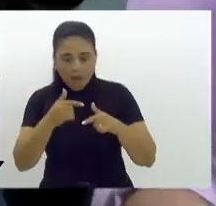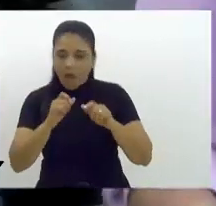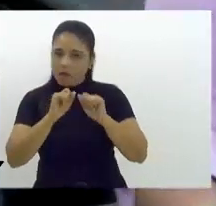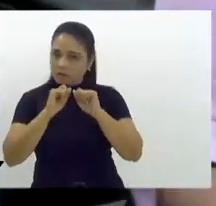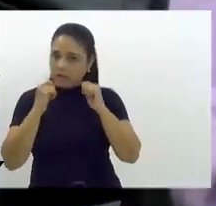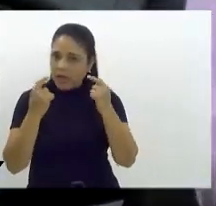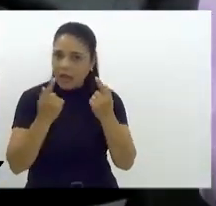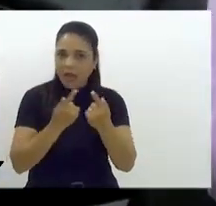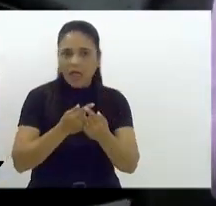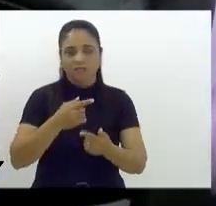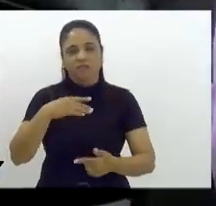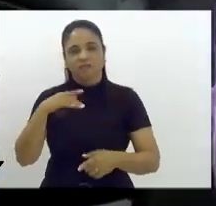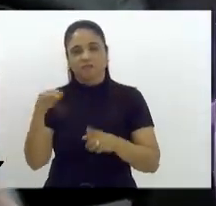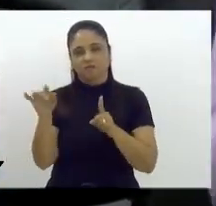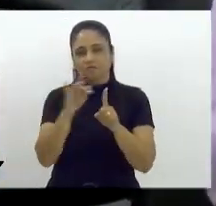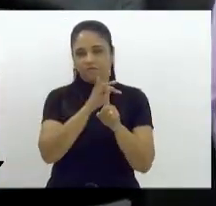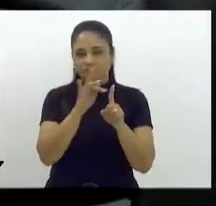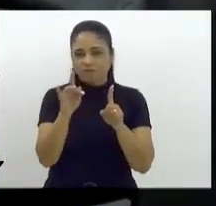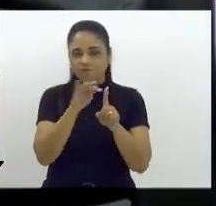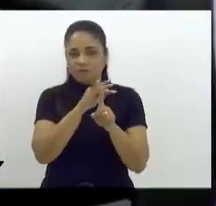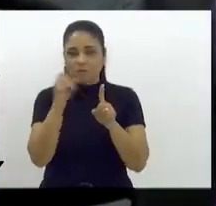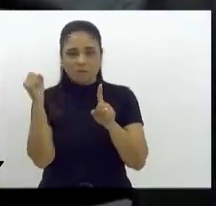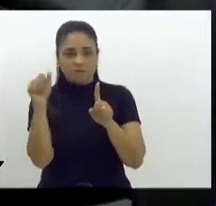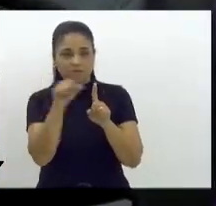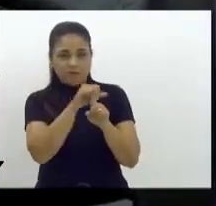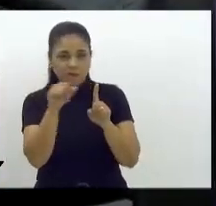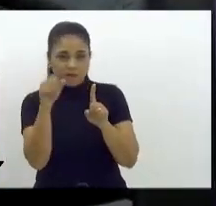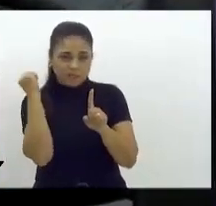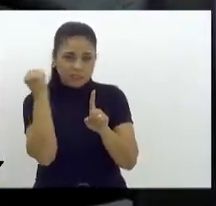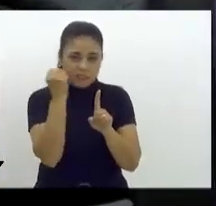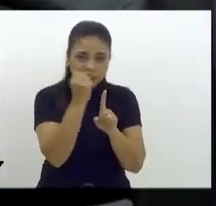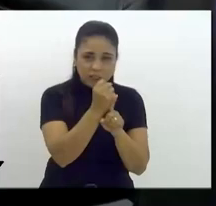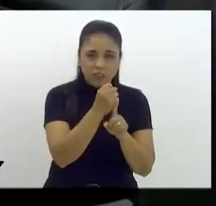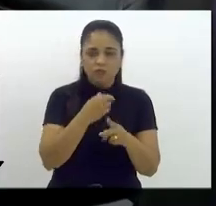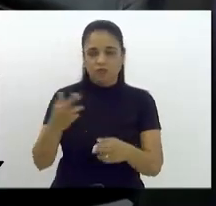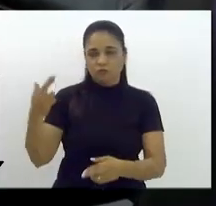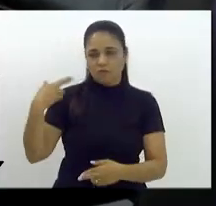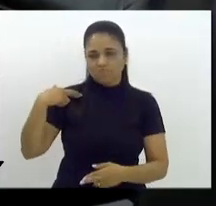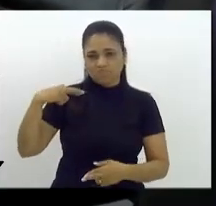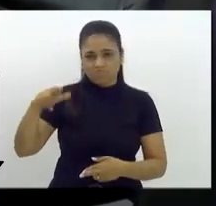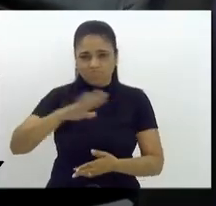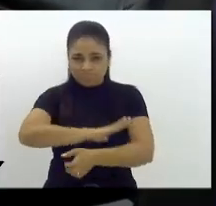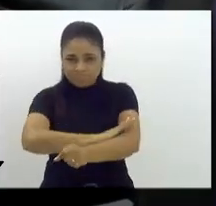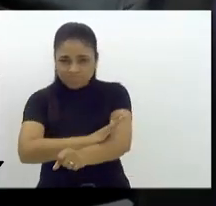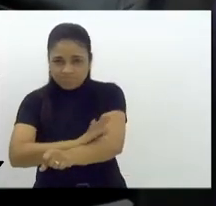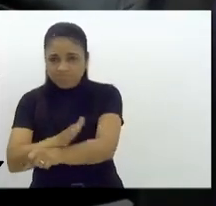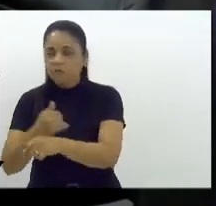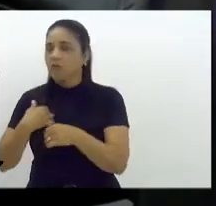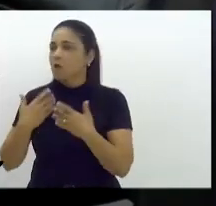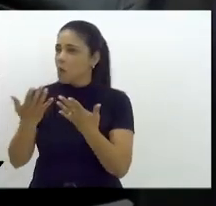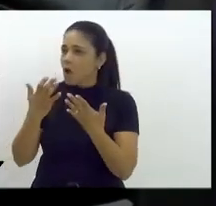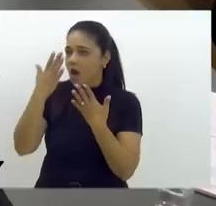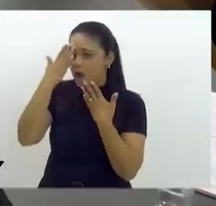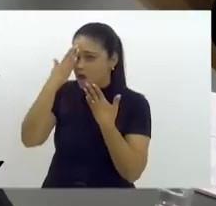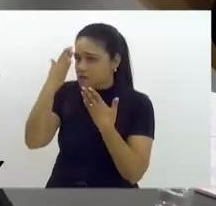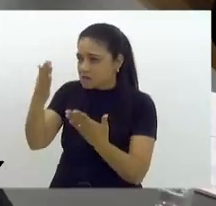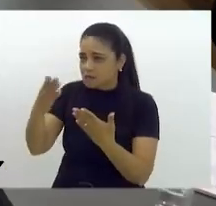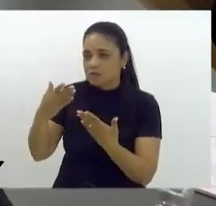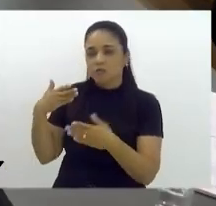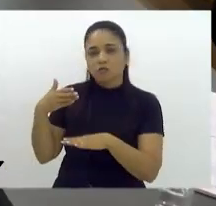CPI do feminicídio a da intolerância religiosa eu quero muito agradecer e agradecer também aqui a presença dos nossos convidados